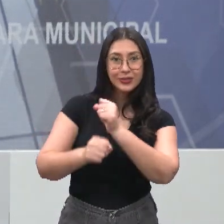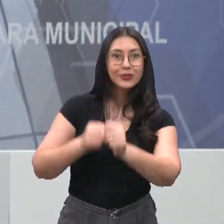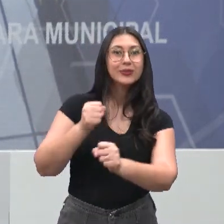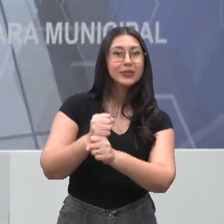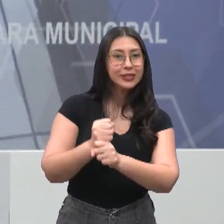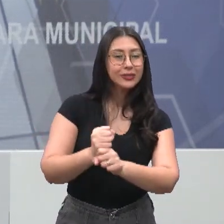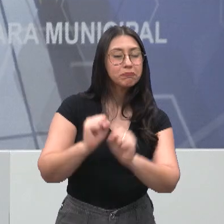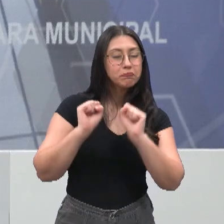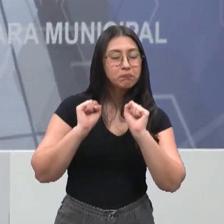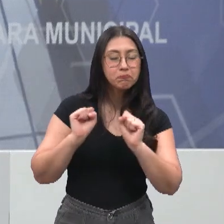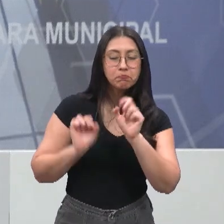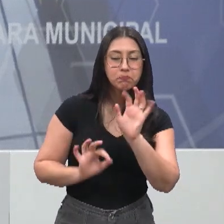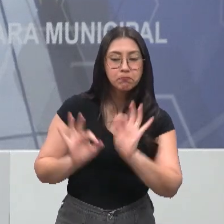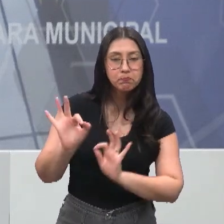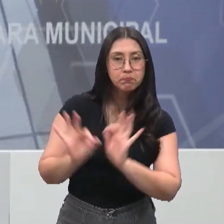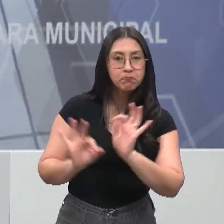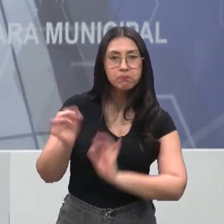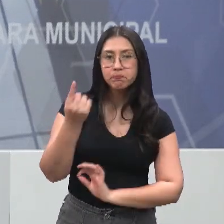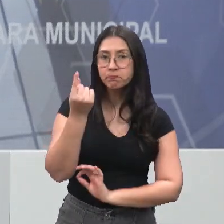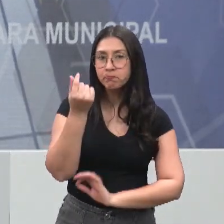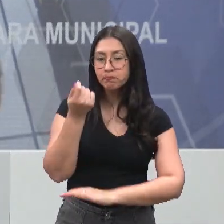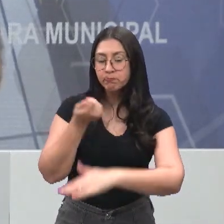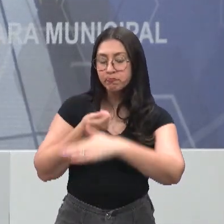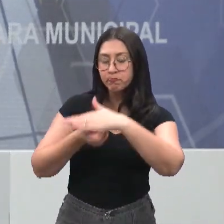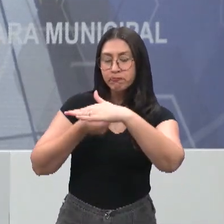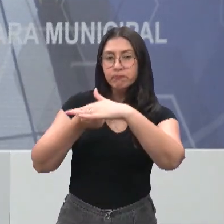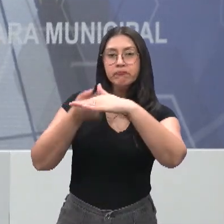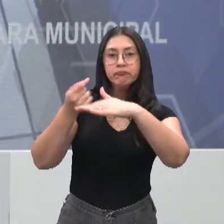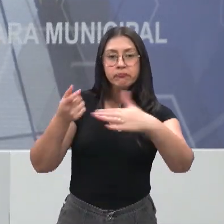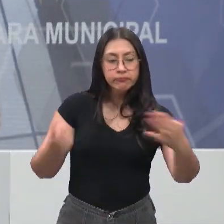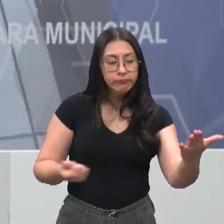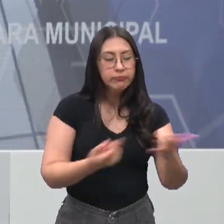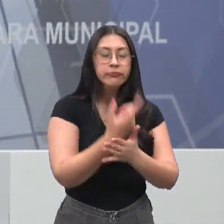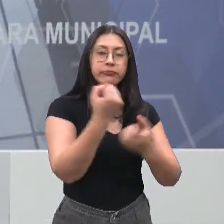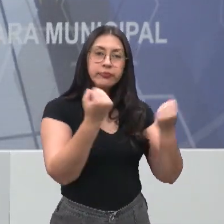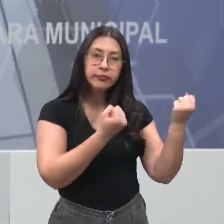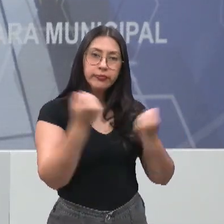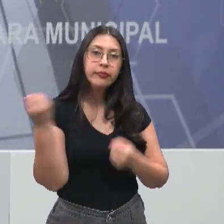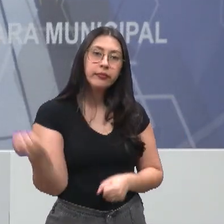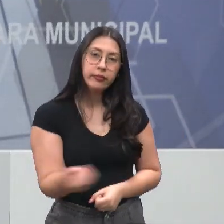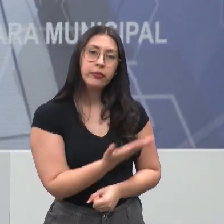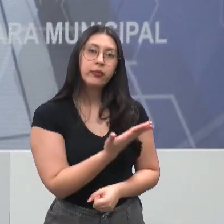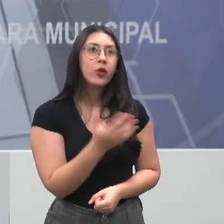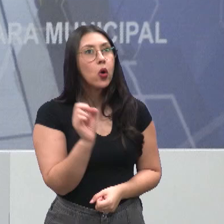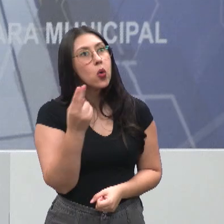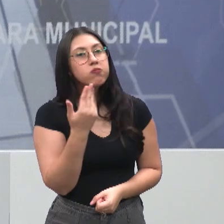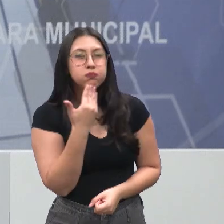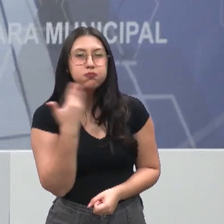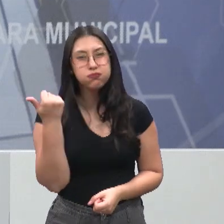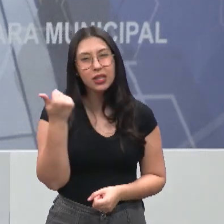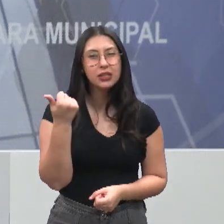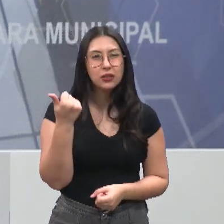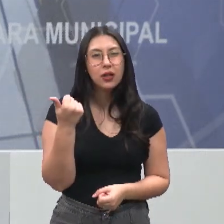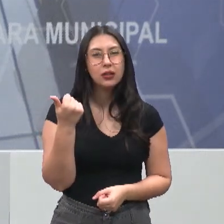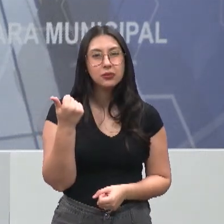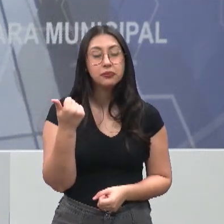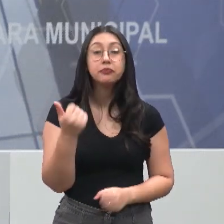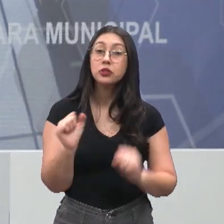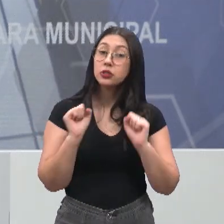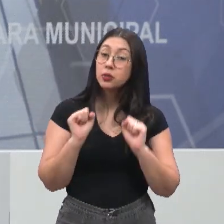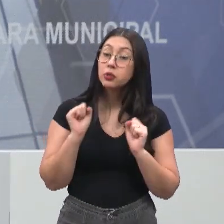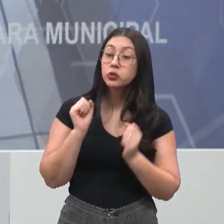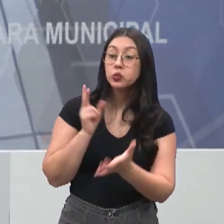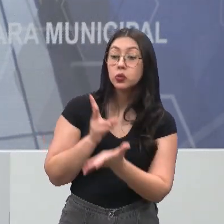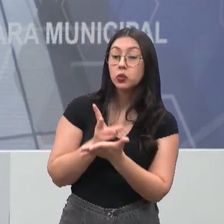se programar para adquirir os seus novos veículos ou comprar uns veículos um pouco mais novos, para que possam